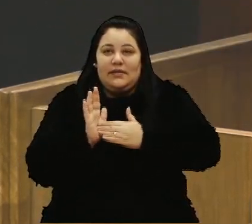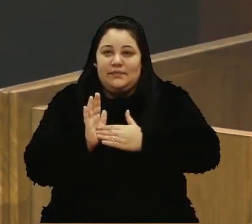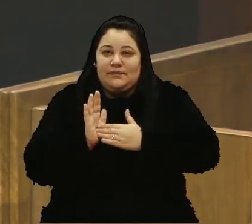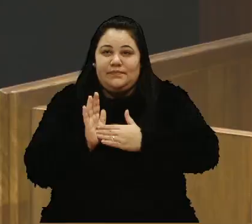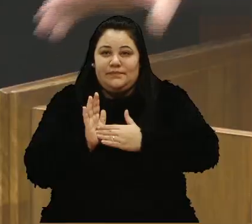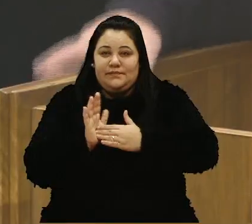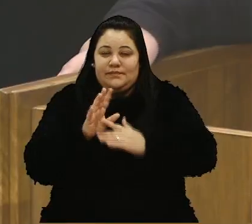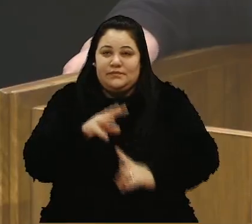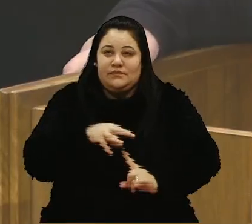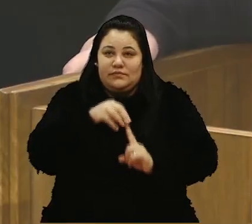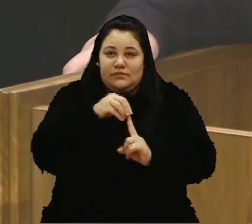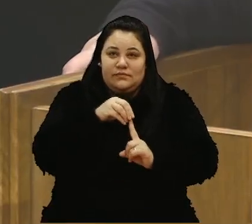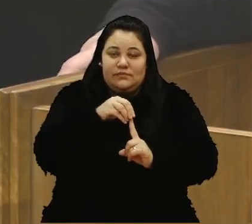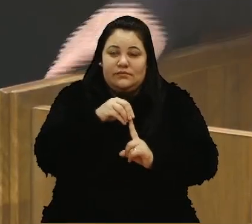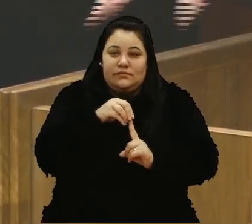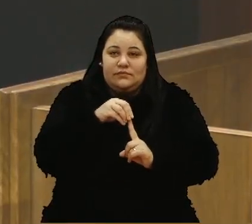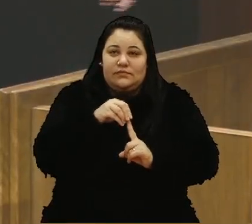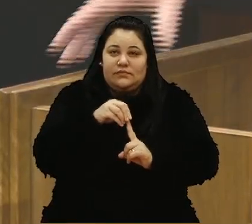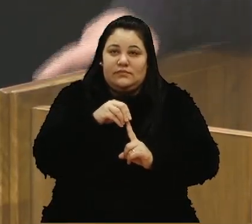principalmente